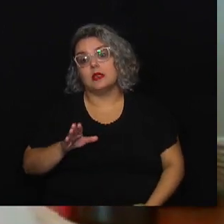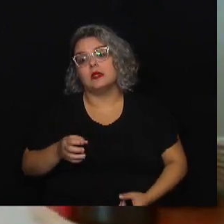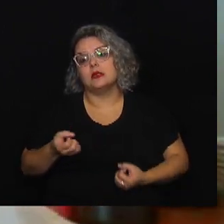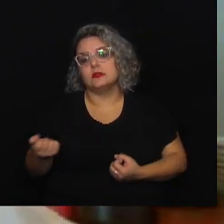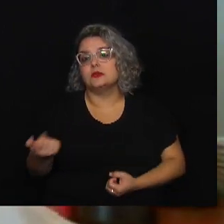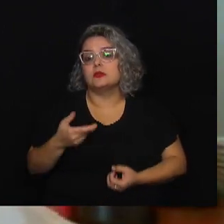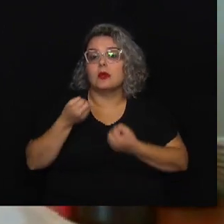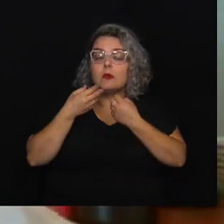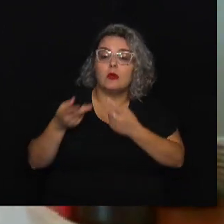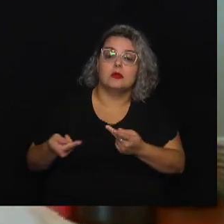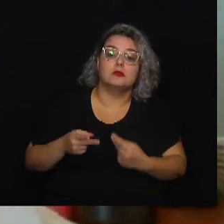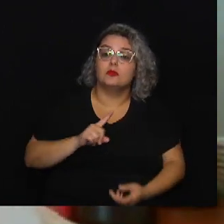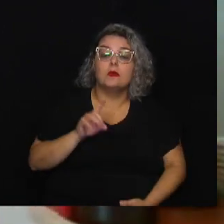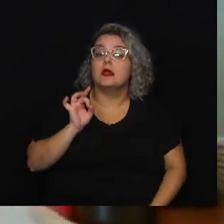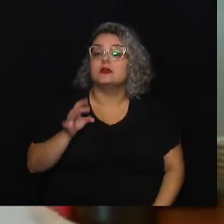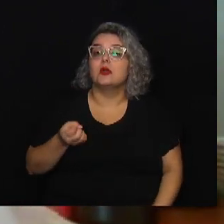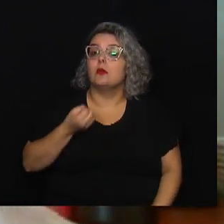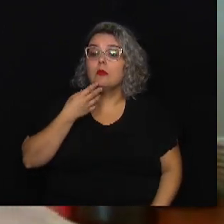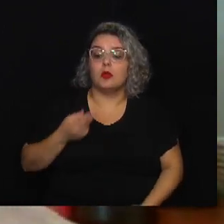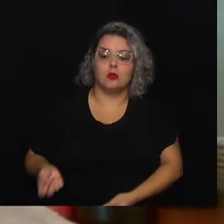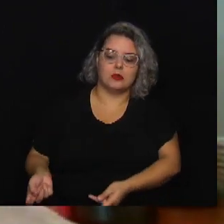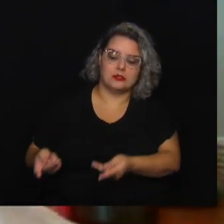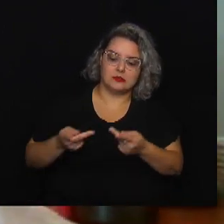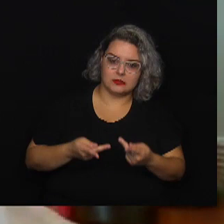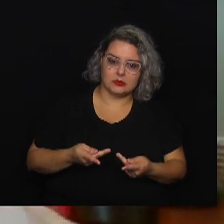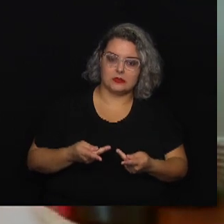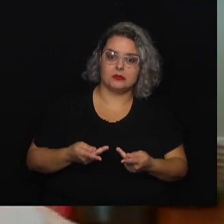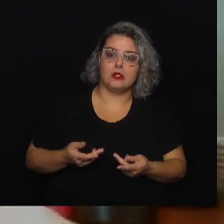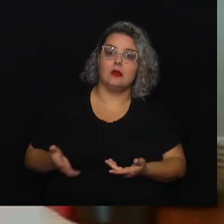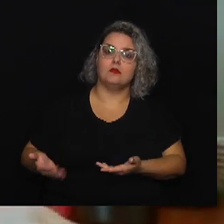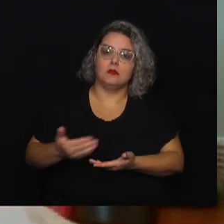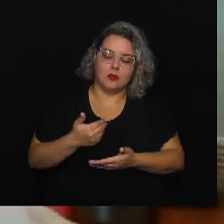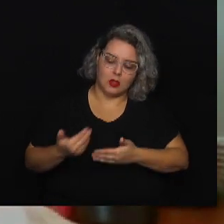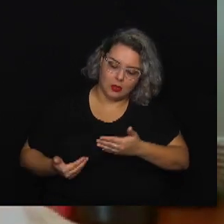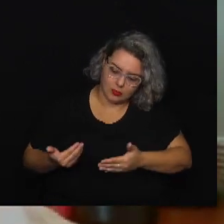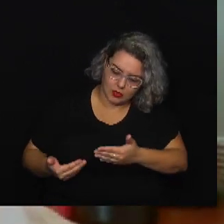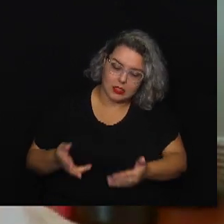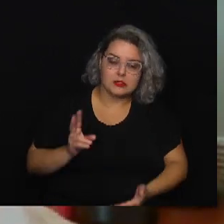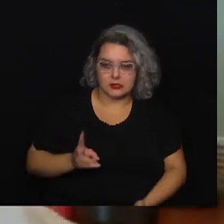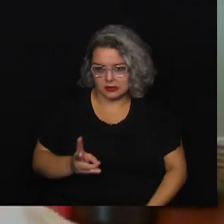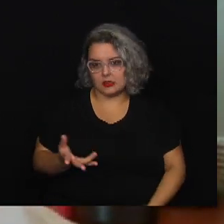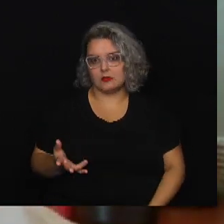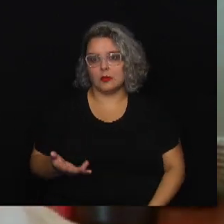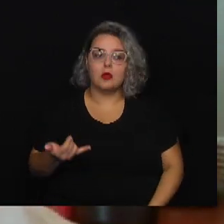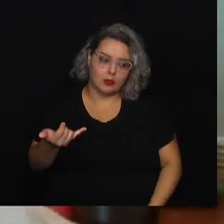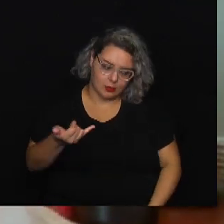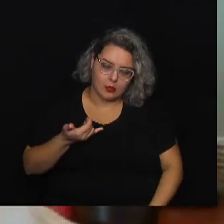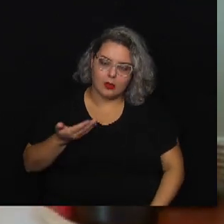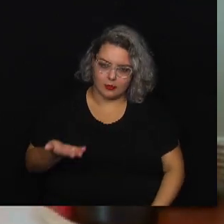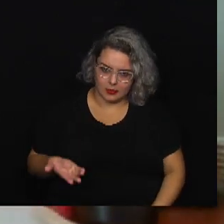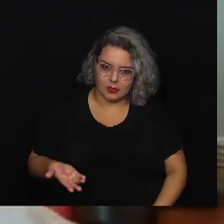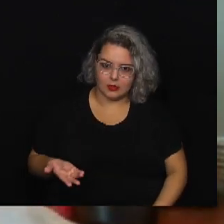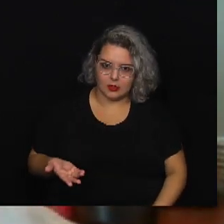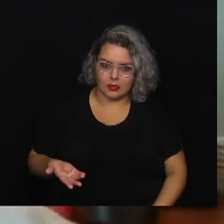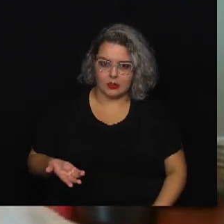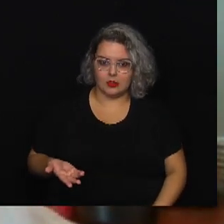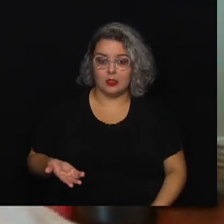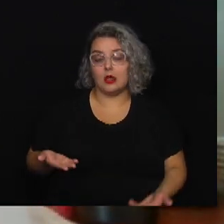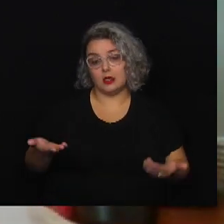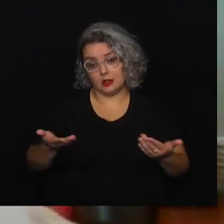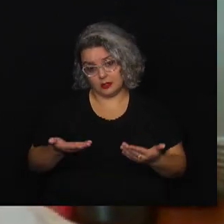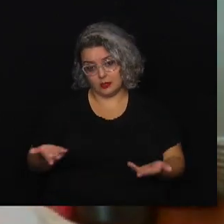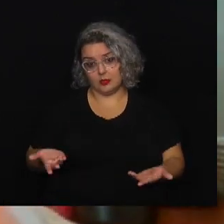só boas-vindas. Acolhimento é um processo contínuo, como você está falando, né? Aham.